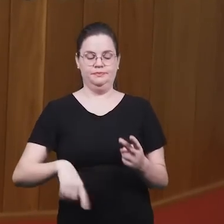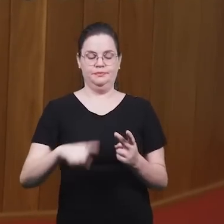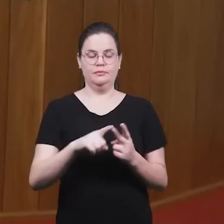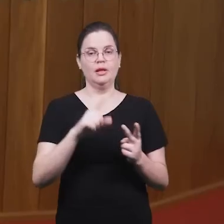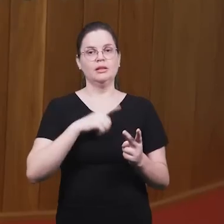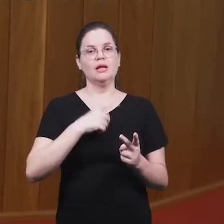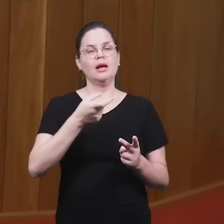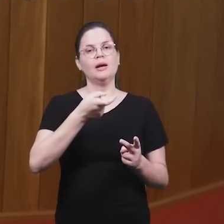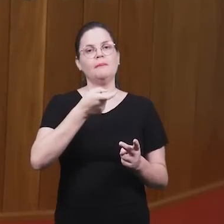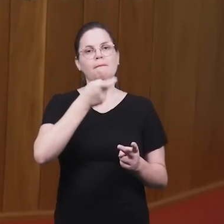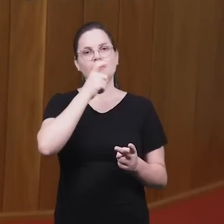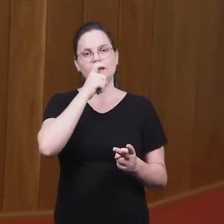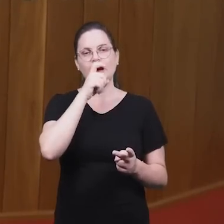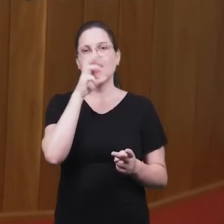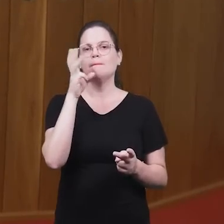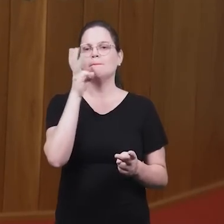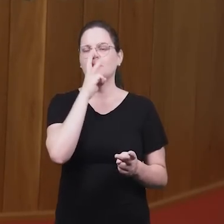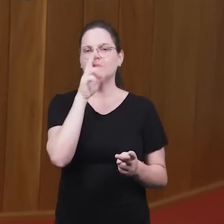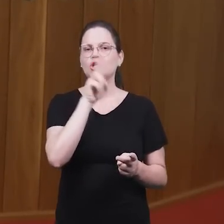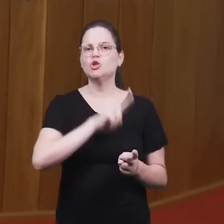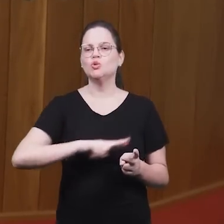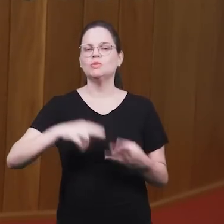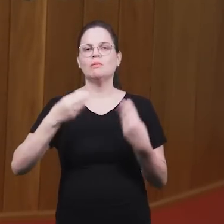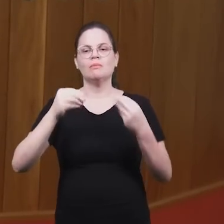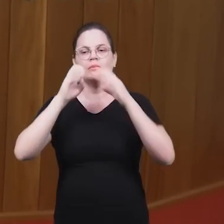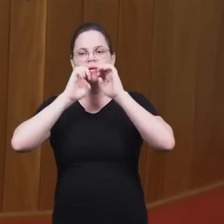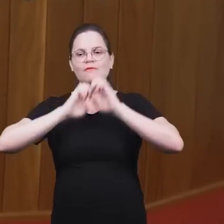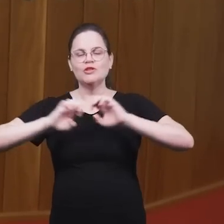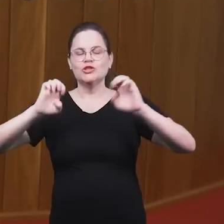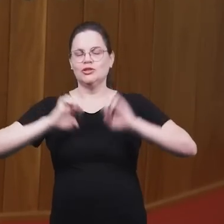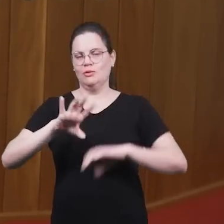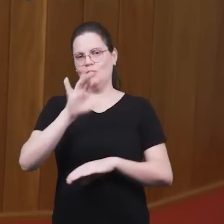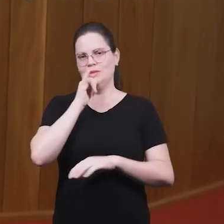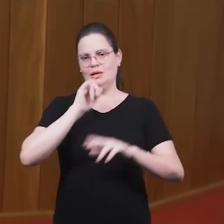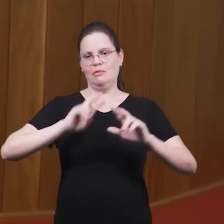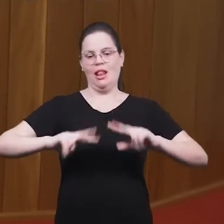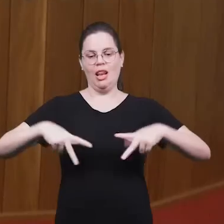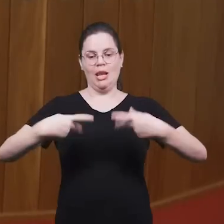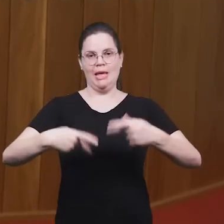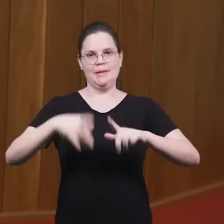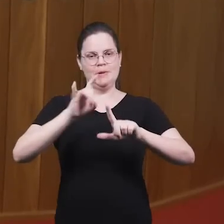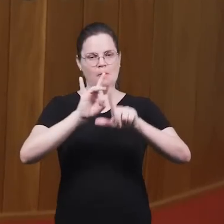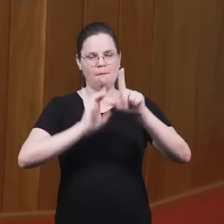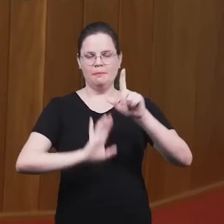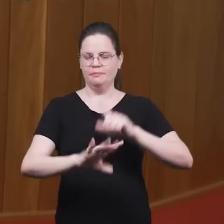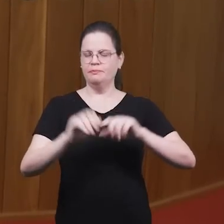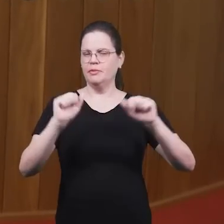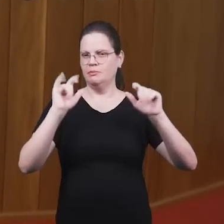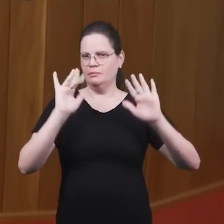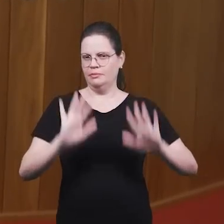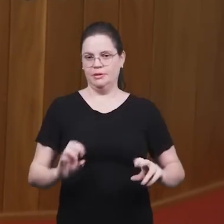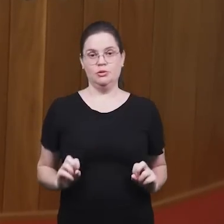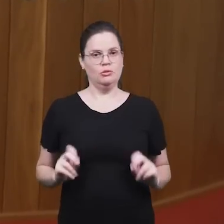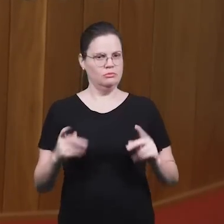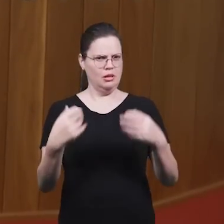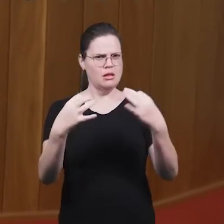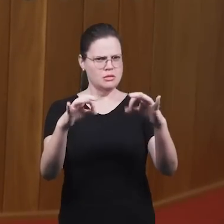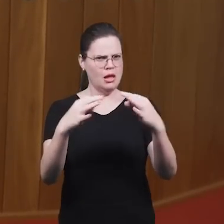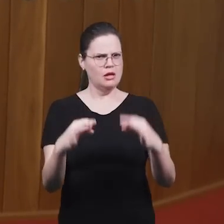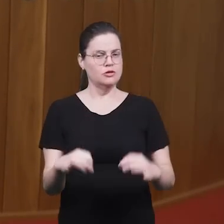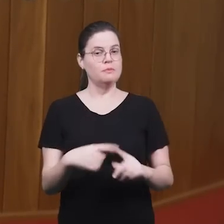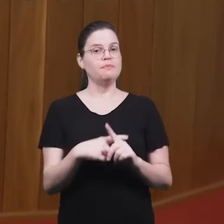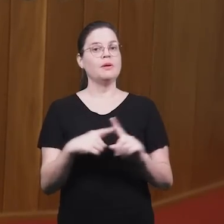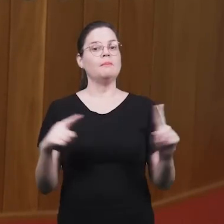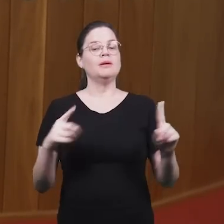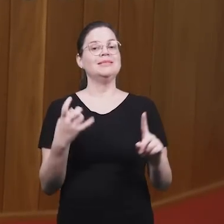pais e vocês que usam para evangelizar, mandar o link para o coleguinha, isso é uma benção. Mas a tia está falando,